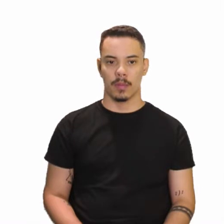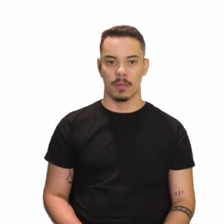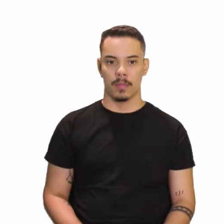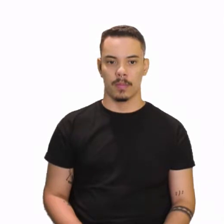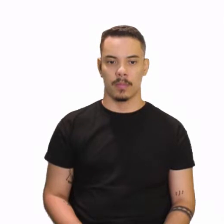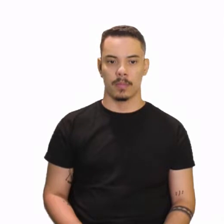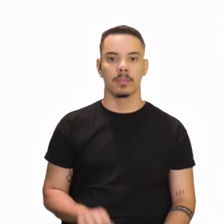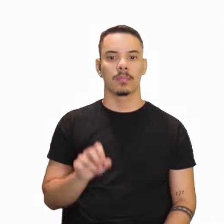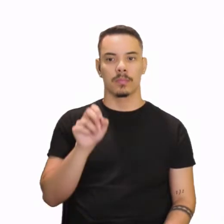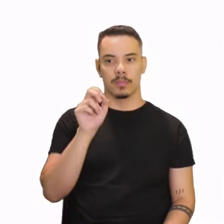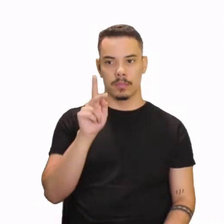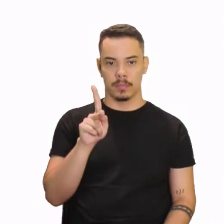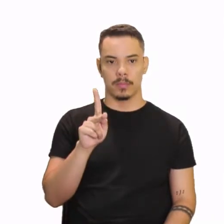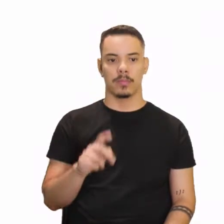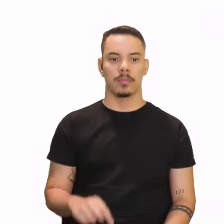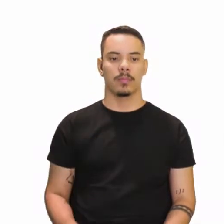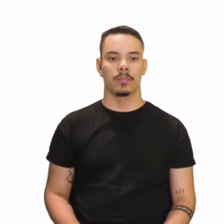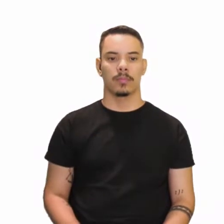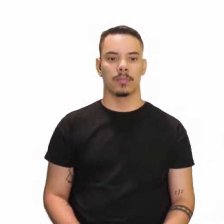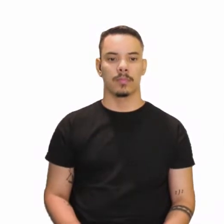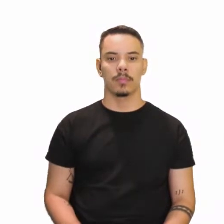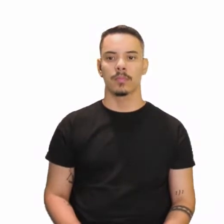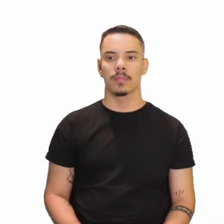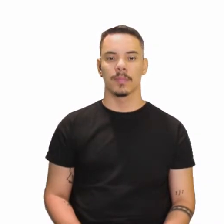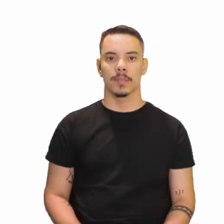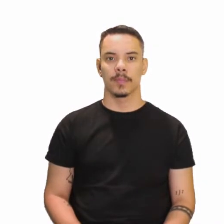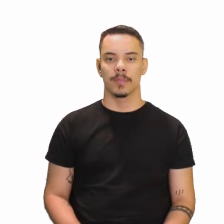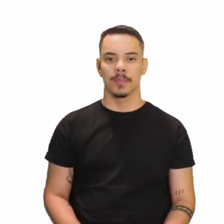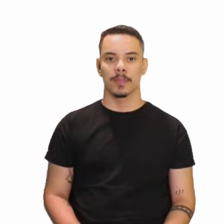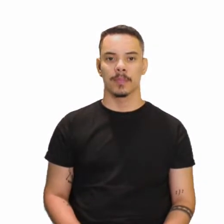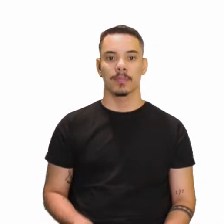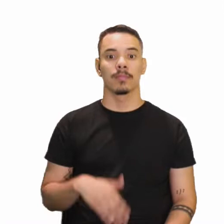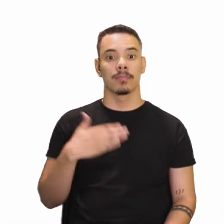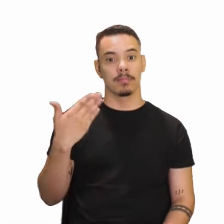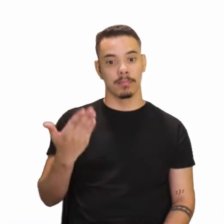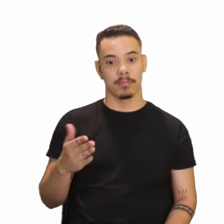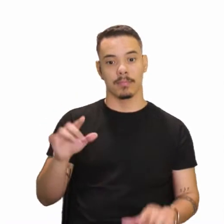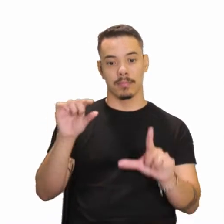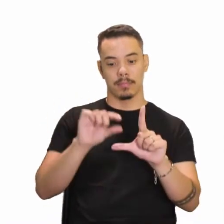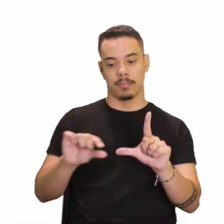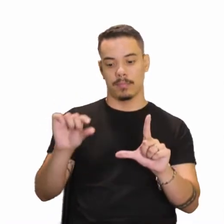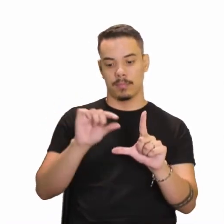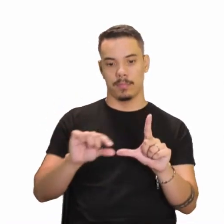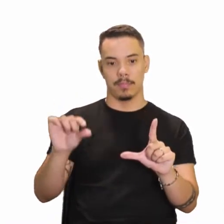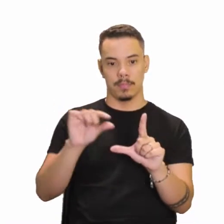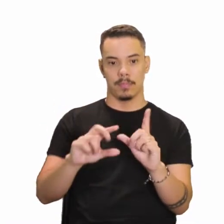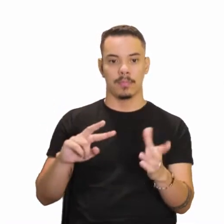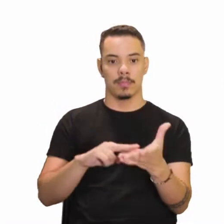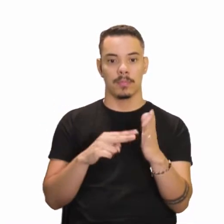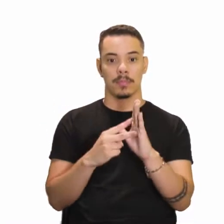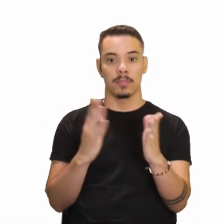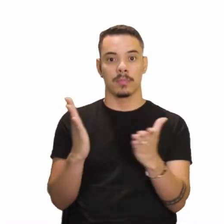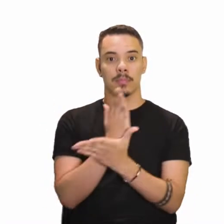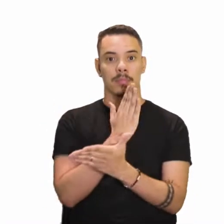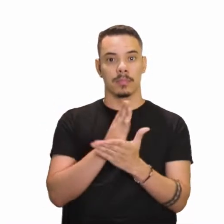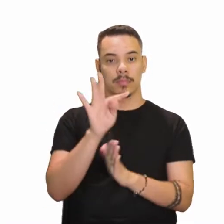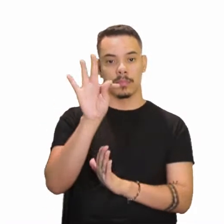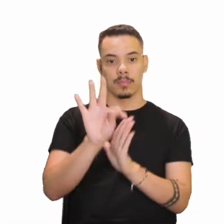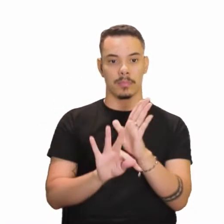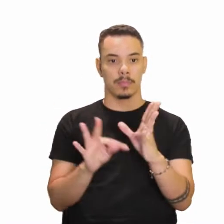ok voltando aqui para canetinha Então as legendas são pequenas Box inseridos